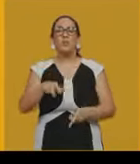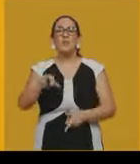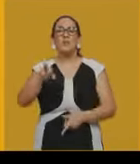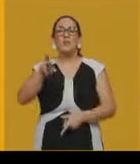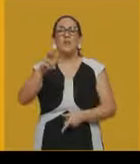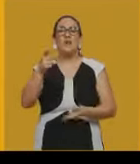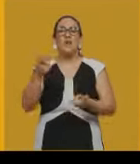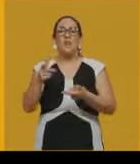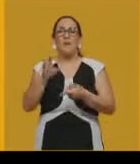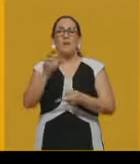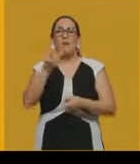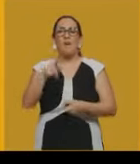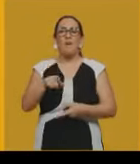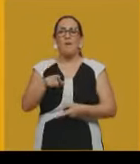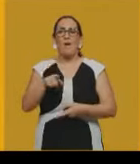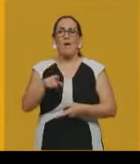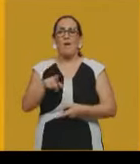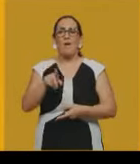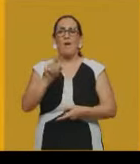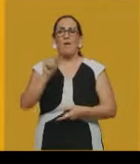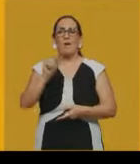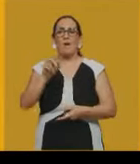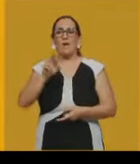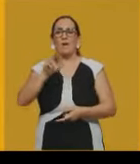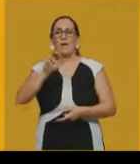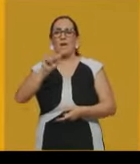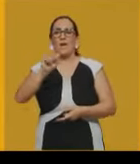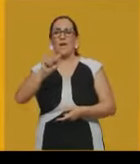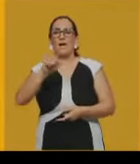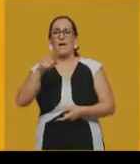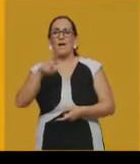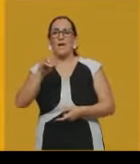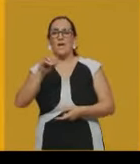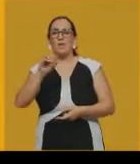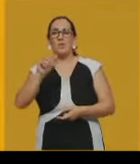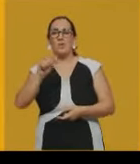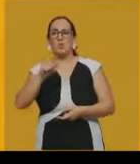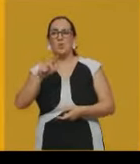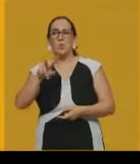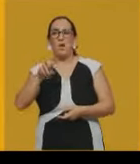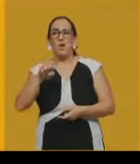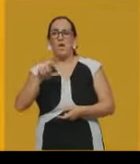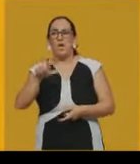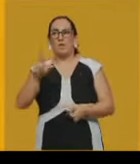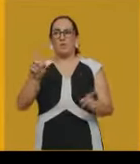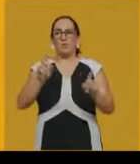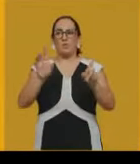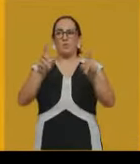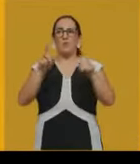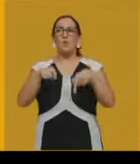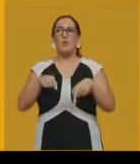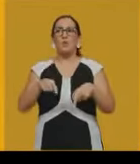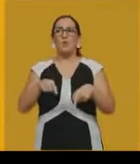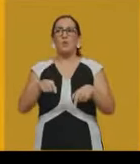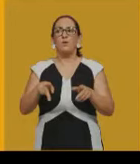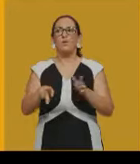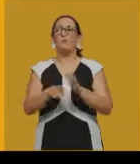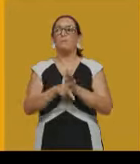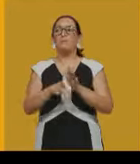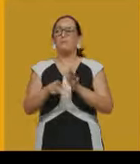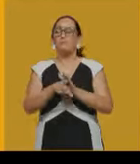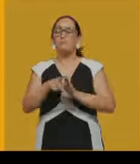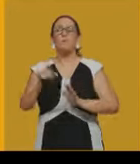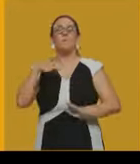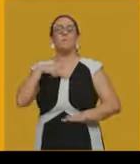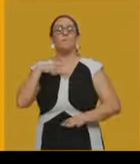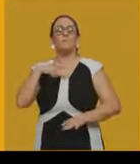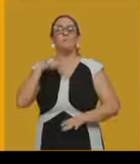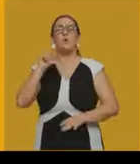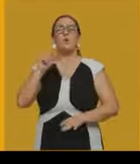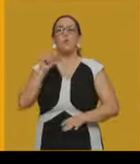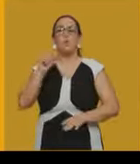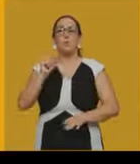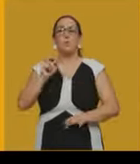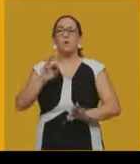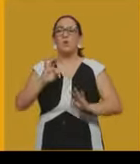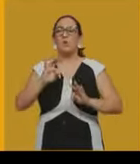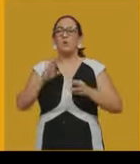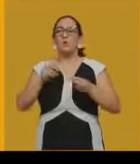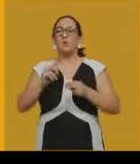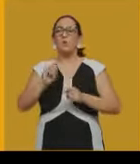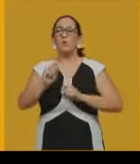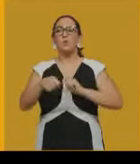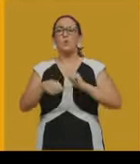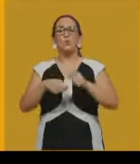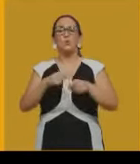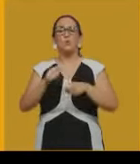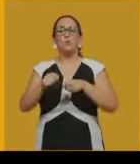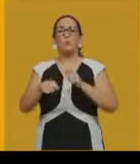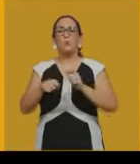a hereditariedade, essa vigilante sentinela que não raramente acorda a humanidade pelos estigmas, pelos sinais que tanto degrada, que